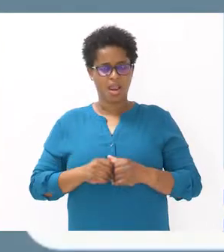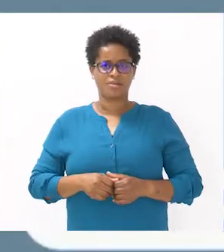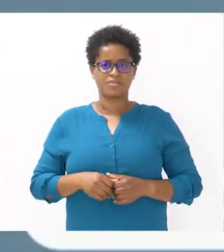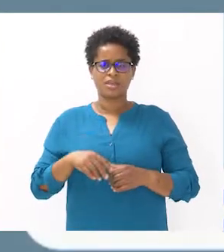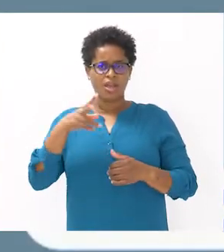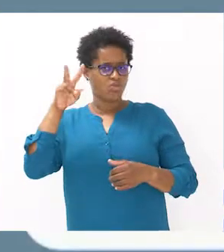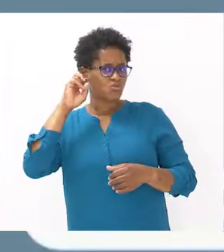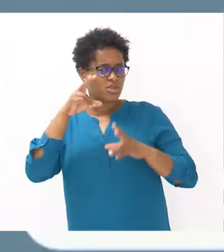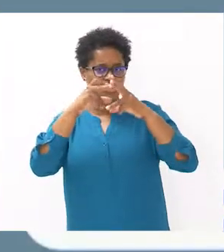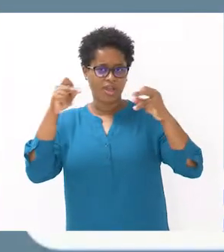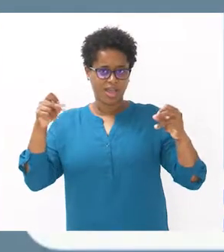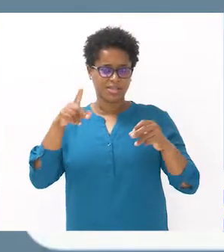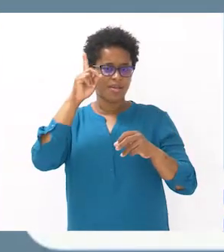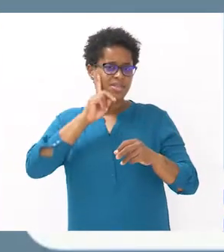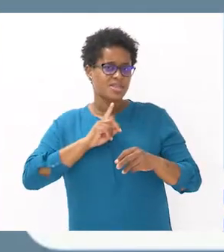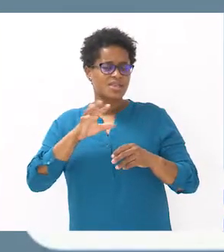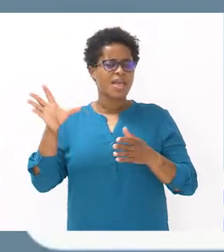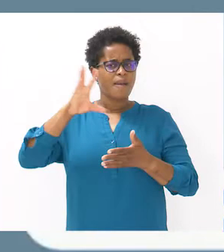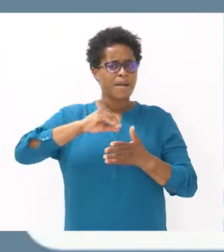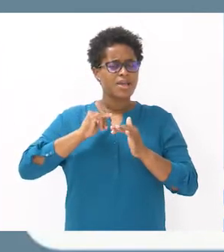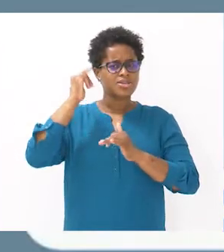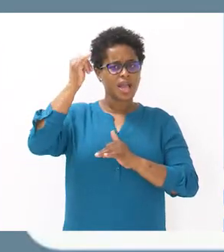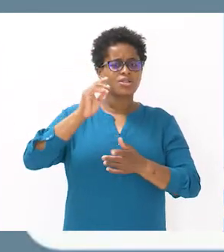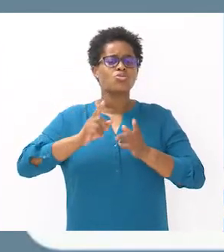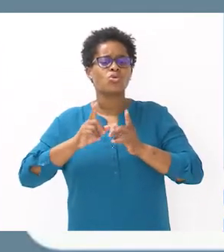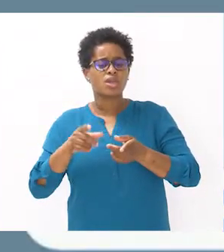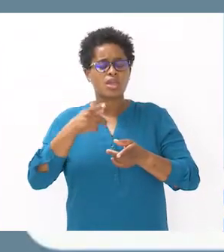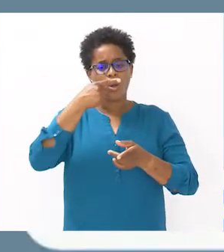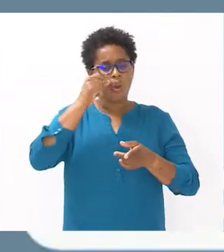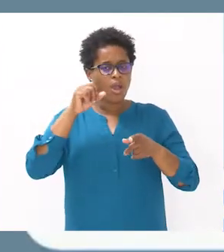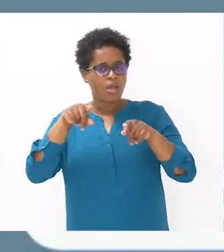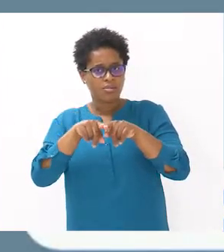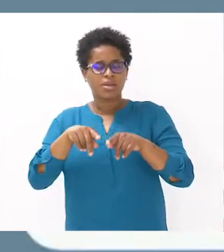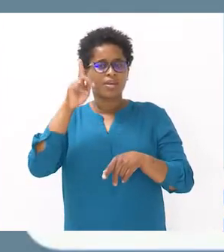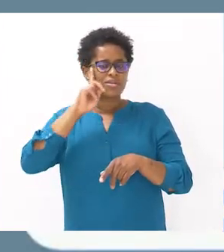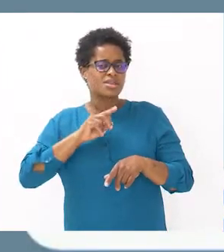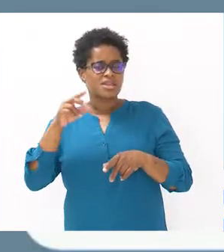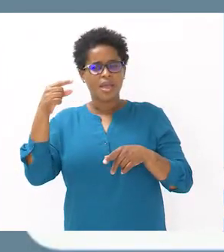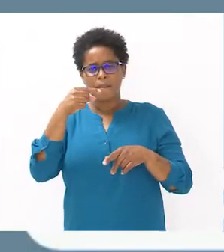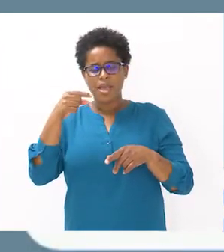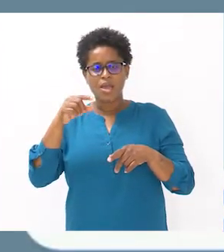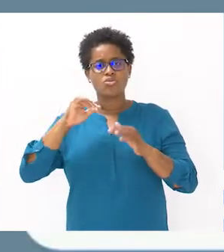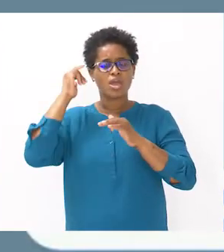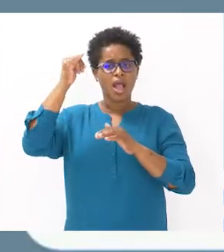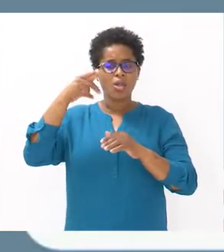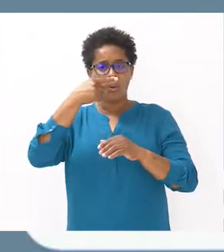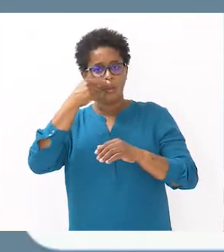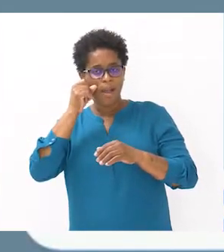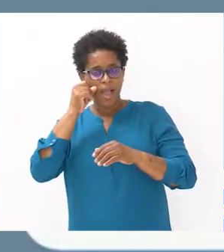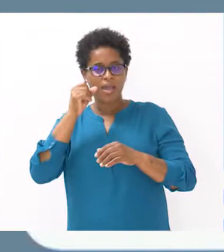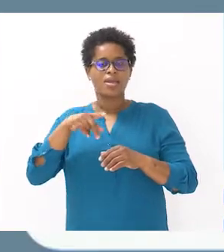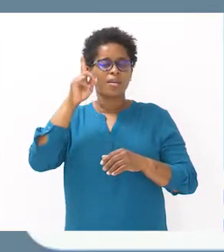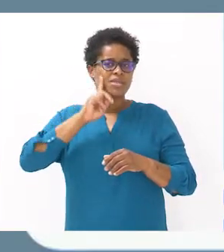Escuta as frases. A menina é mais alta do que o mano. A menina é menos alta do que o pai. A menina é